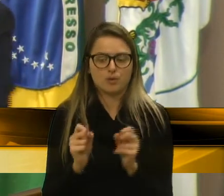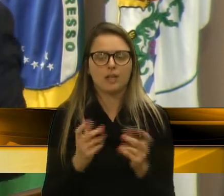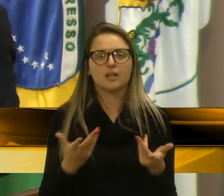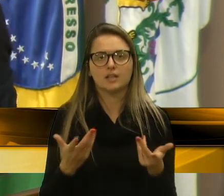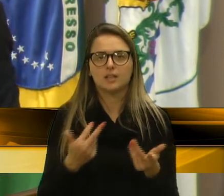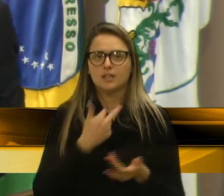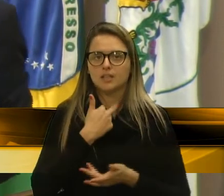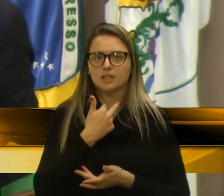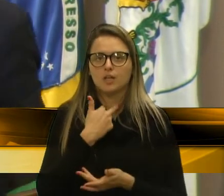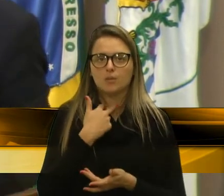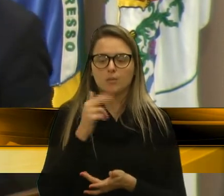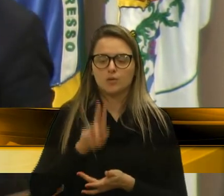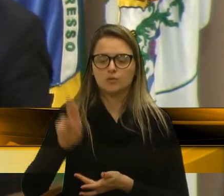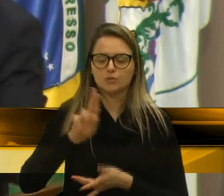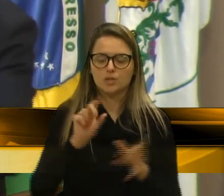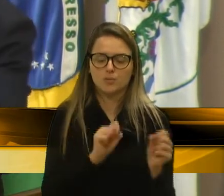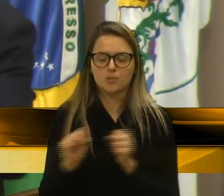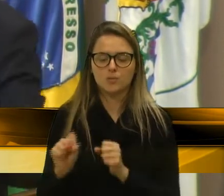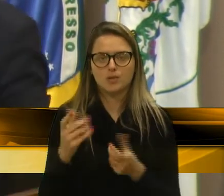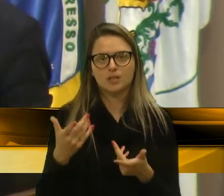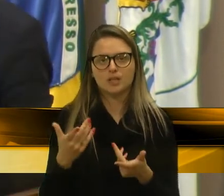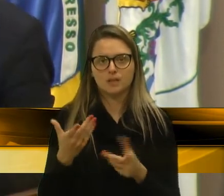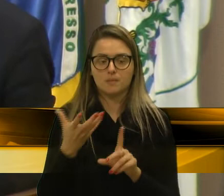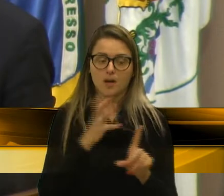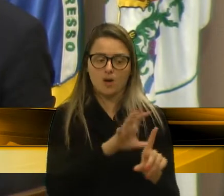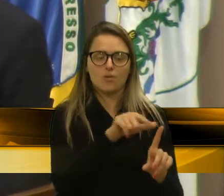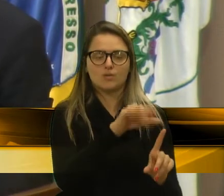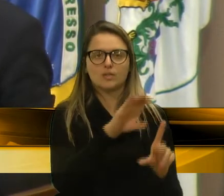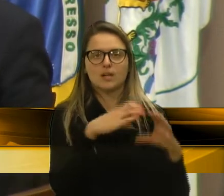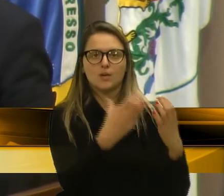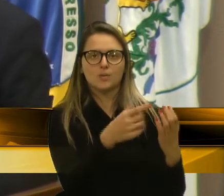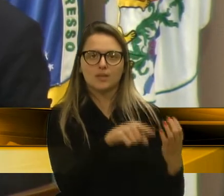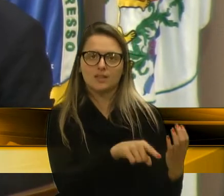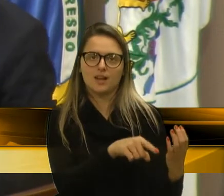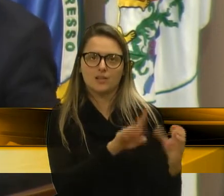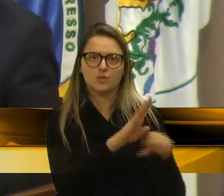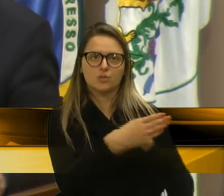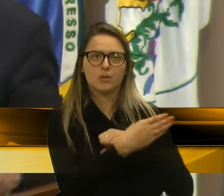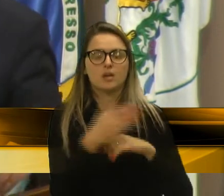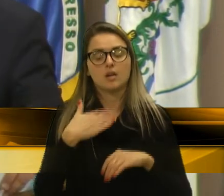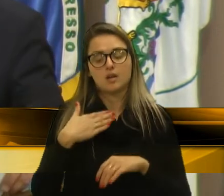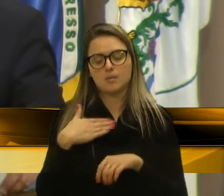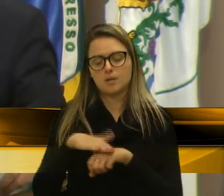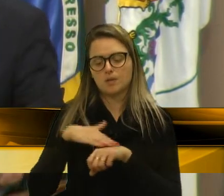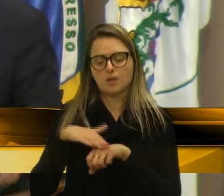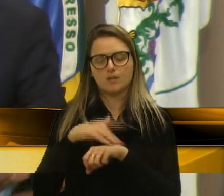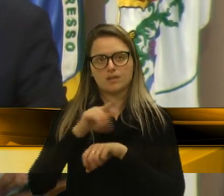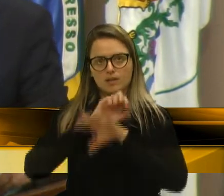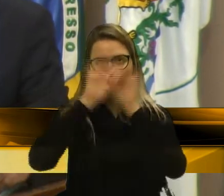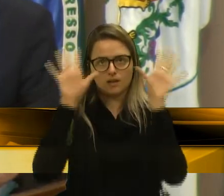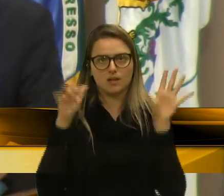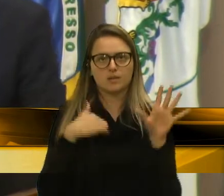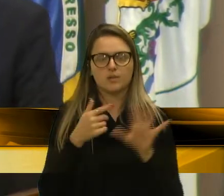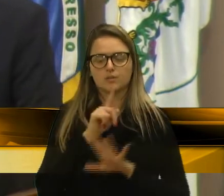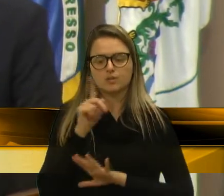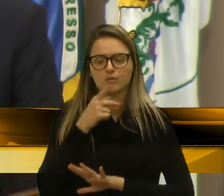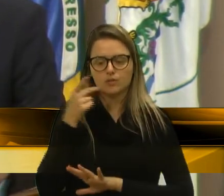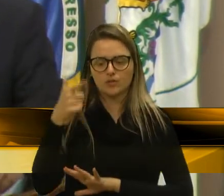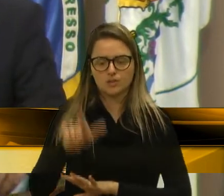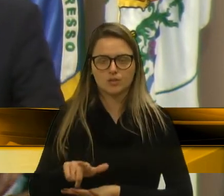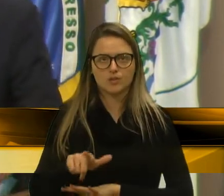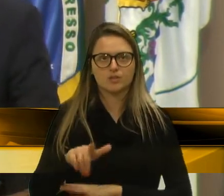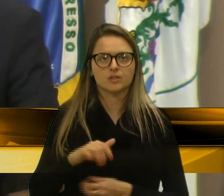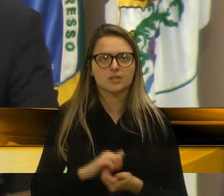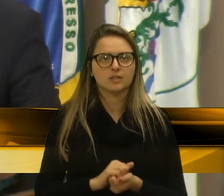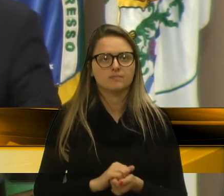se usar da sua função para tripudiar uma comunidade. E, para mim, o diálogo aqui está muito claro. Eu não quero ser repetitivo. Permite uma parte,